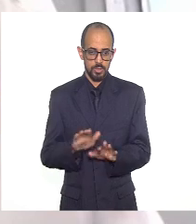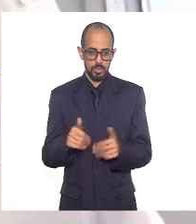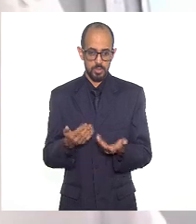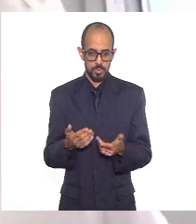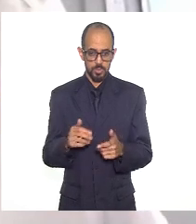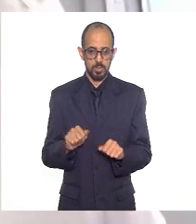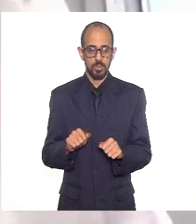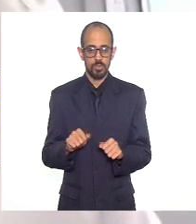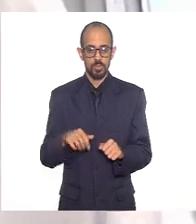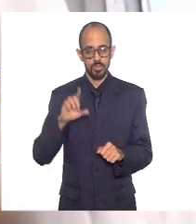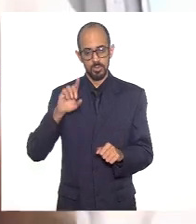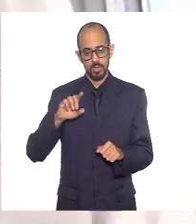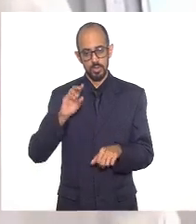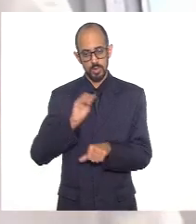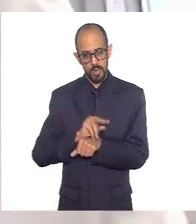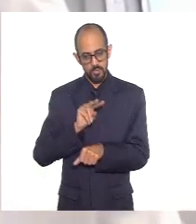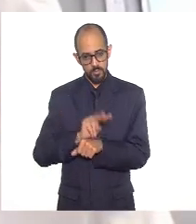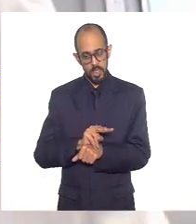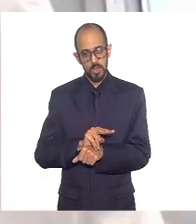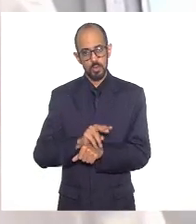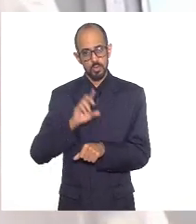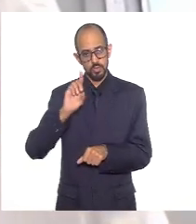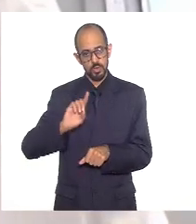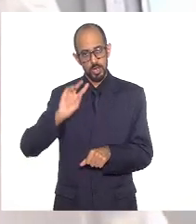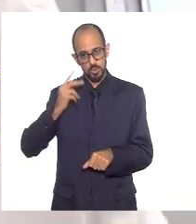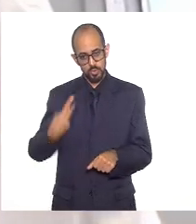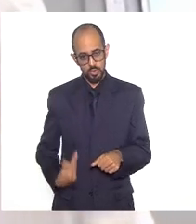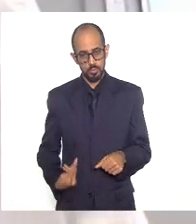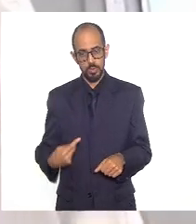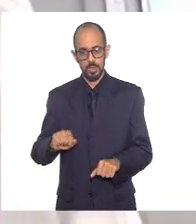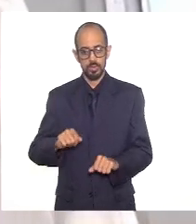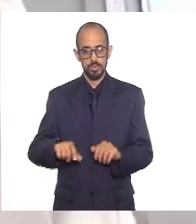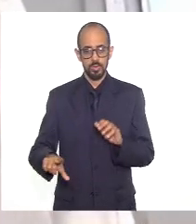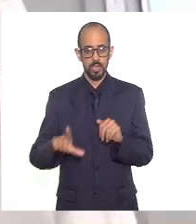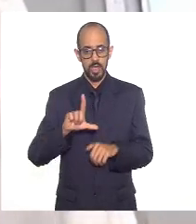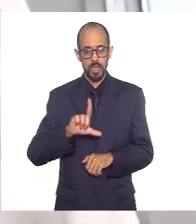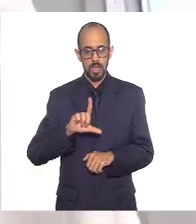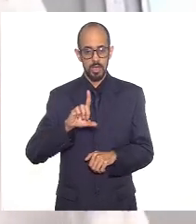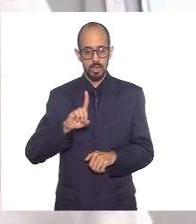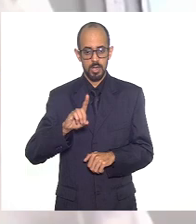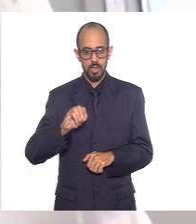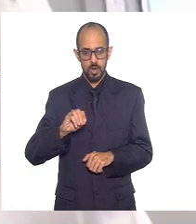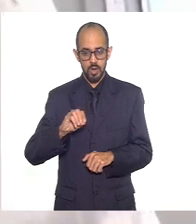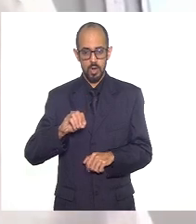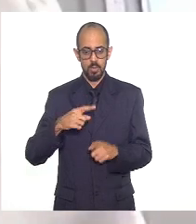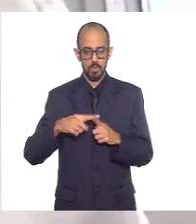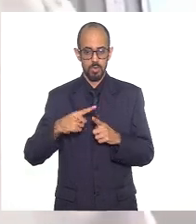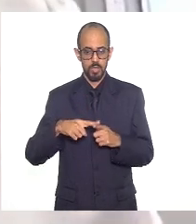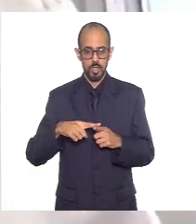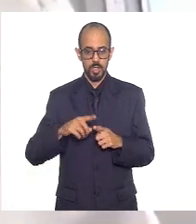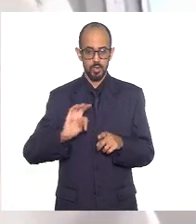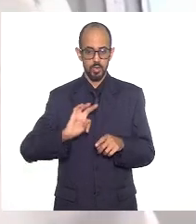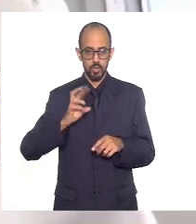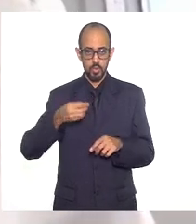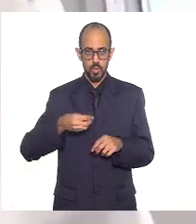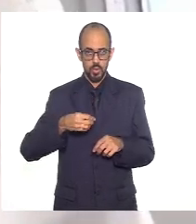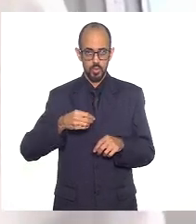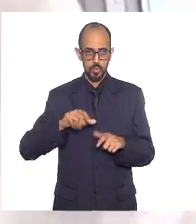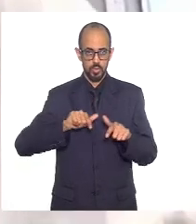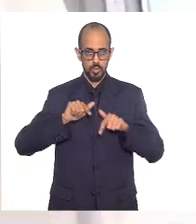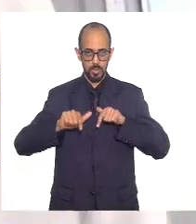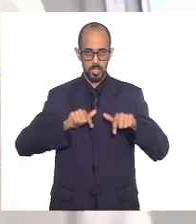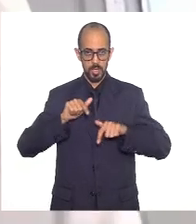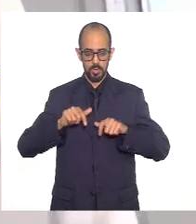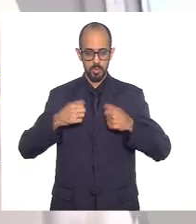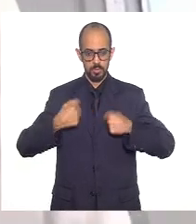os direitos humanos e defendo os direitos humanos na lei de diretriz orçamentária, porque defendo que todo trabalhador tem que ter direito ao